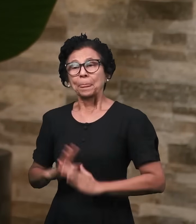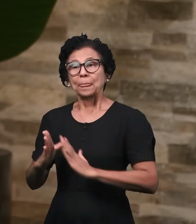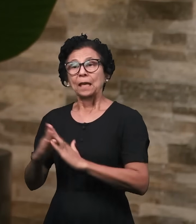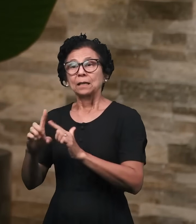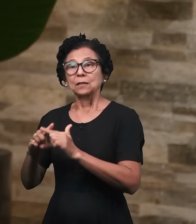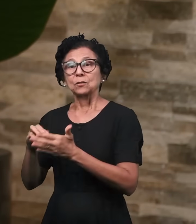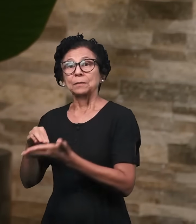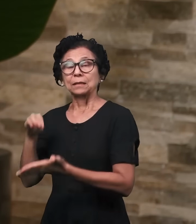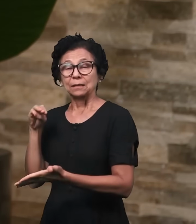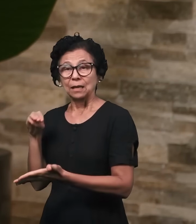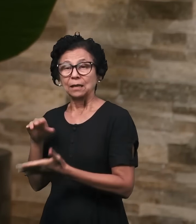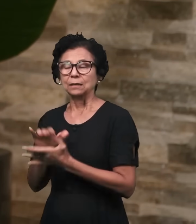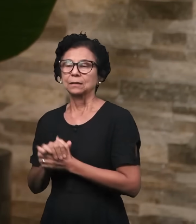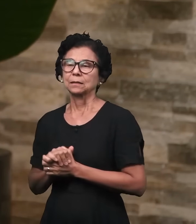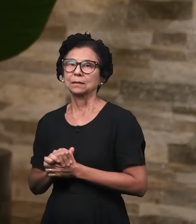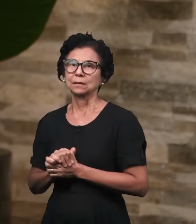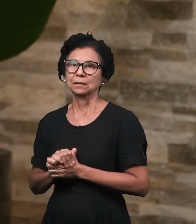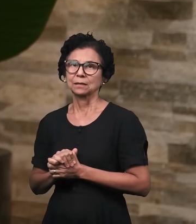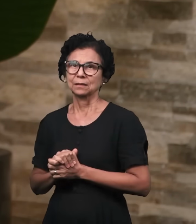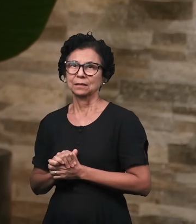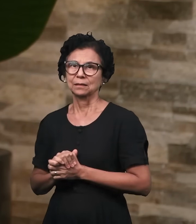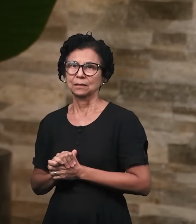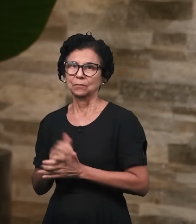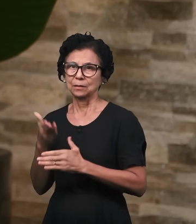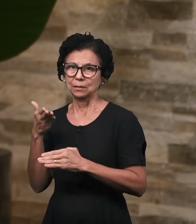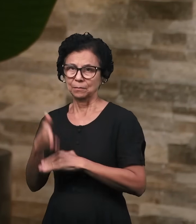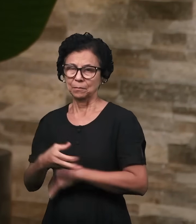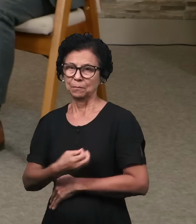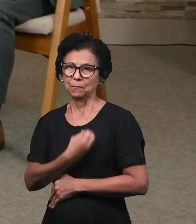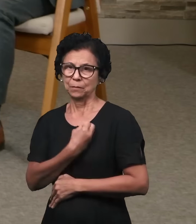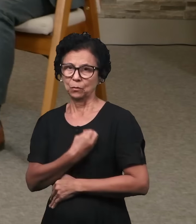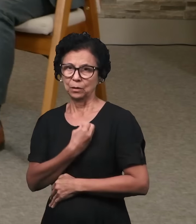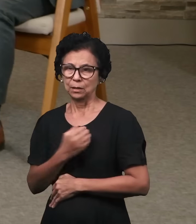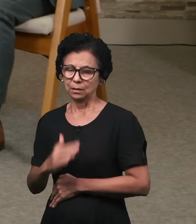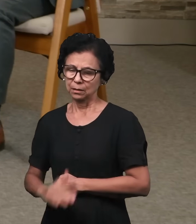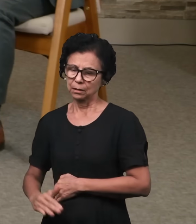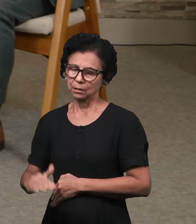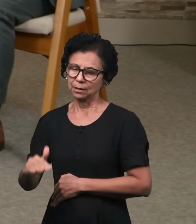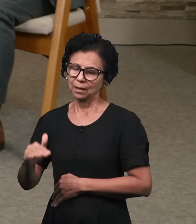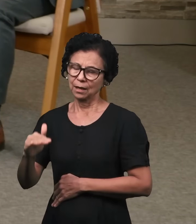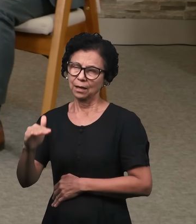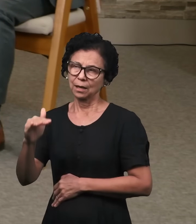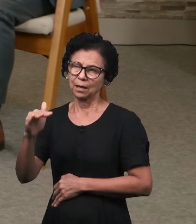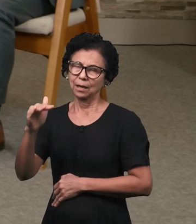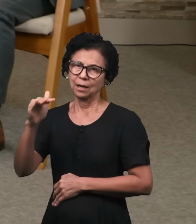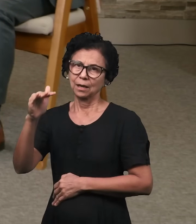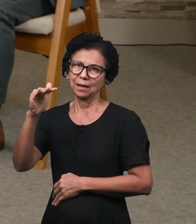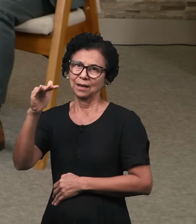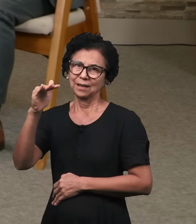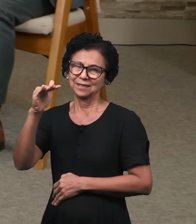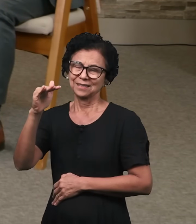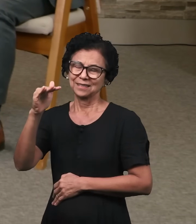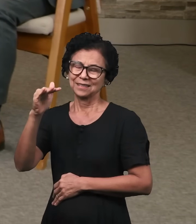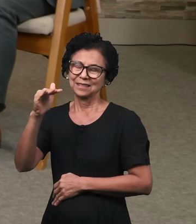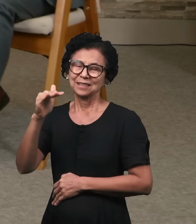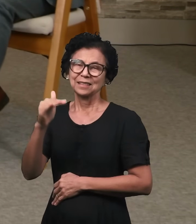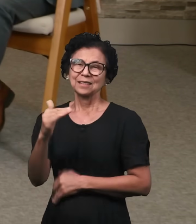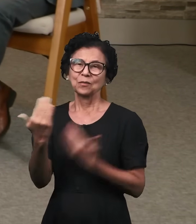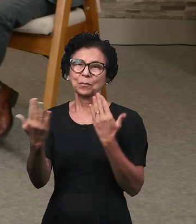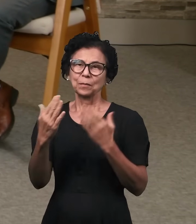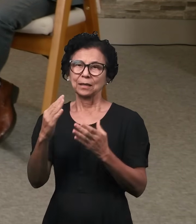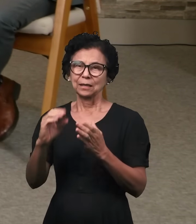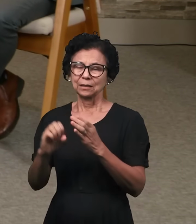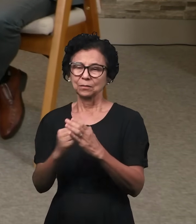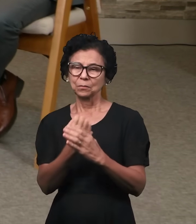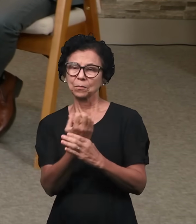árvore. Não no deserto, mas junto à fonte de água. Glória a Deus. O Senhor Jesus, a sua palavra,